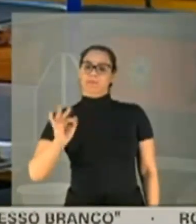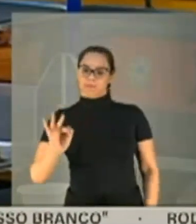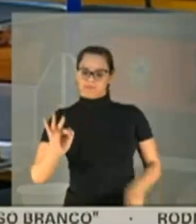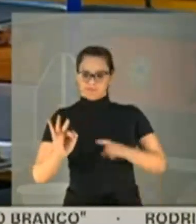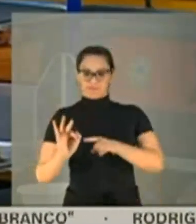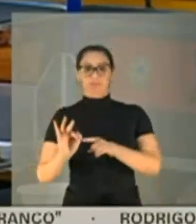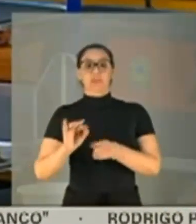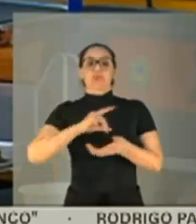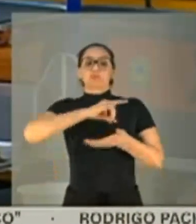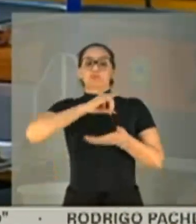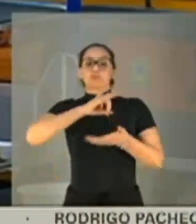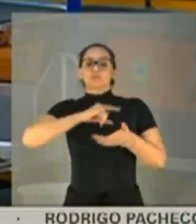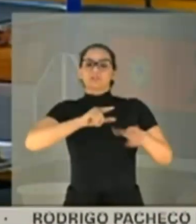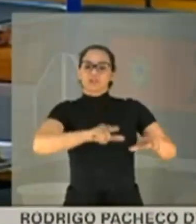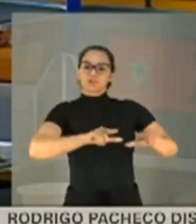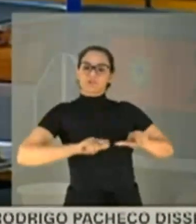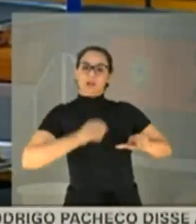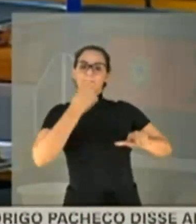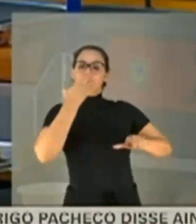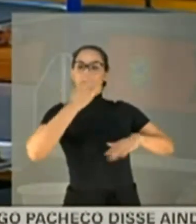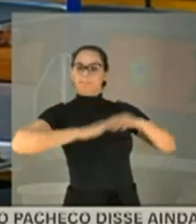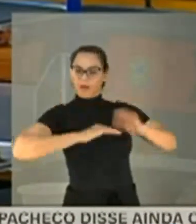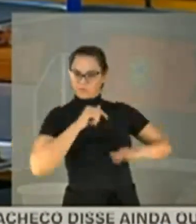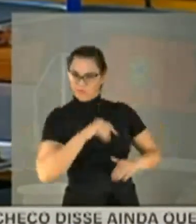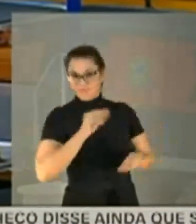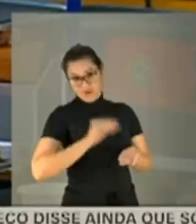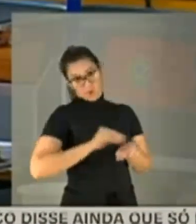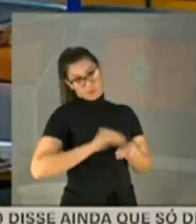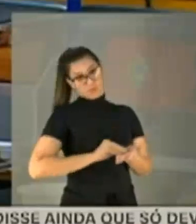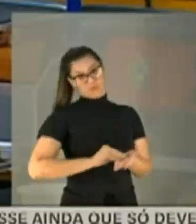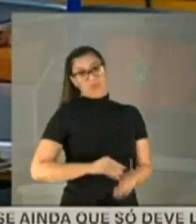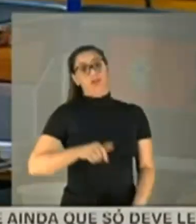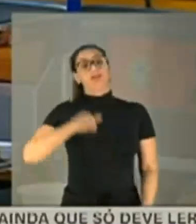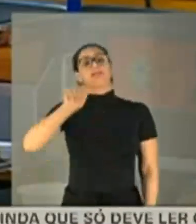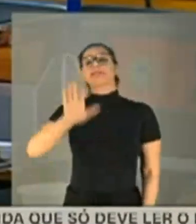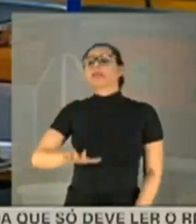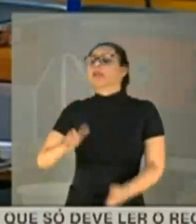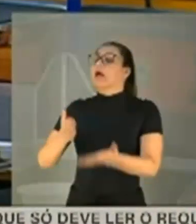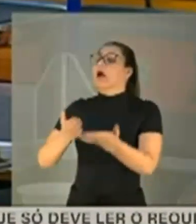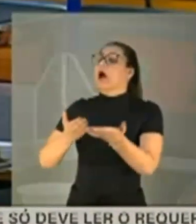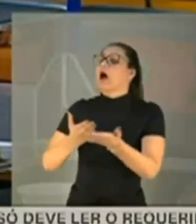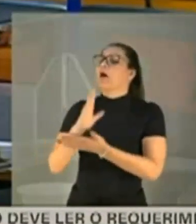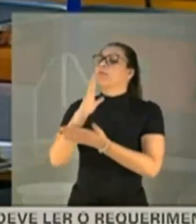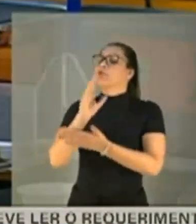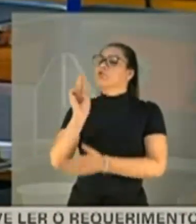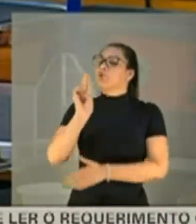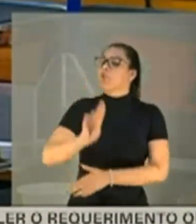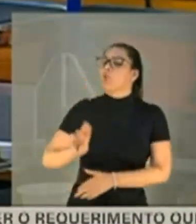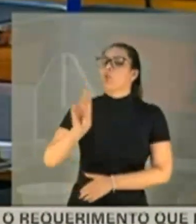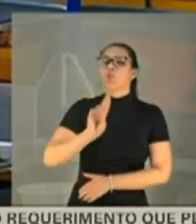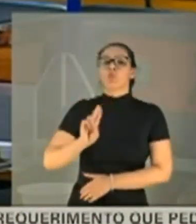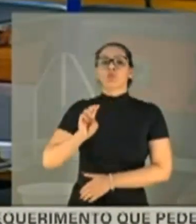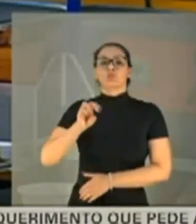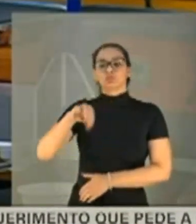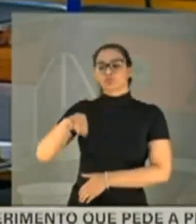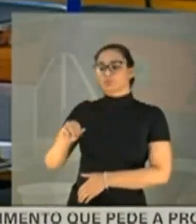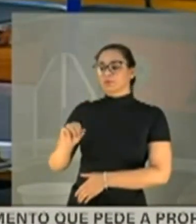Boas Práticas. Aí o senador Renan Calheiros fala o seguinte: quem aprovou o uso da